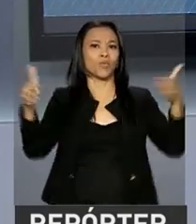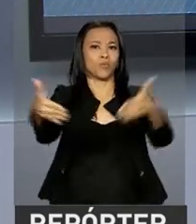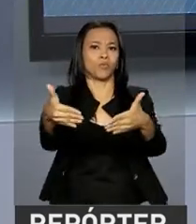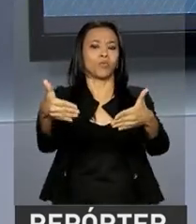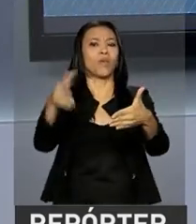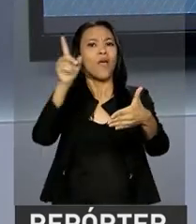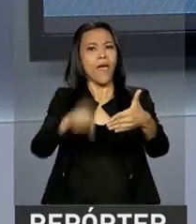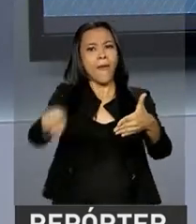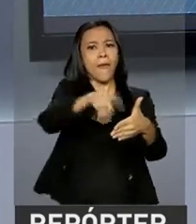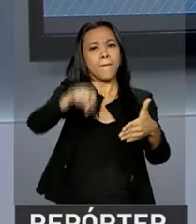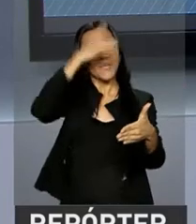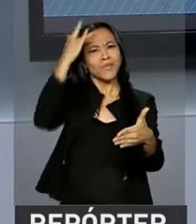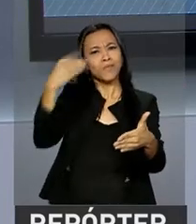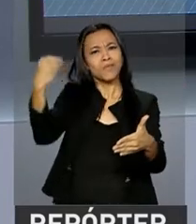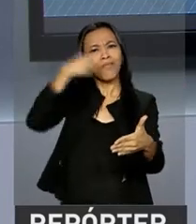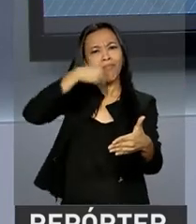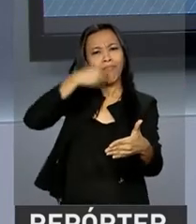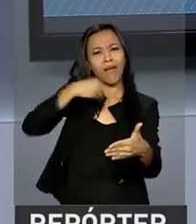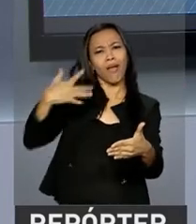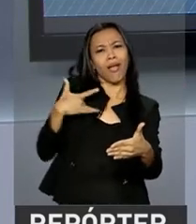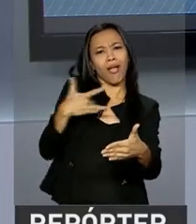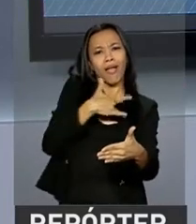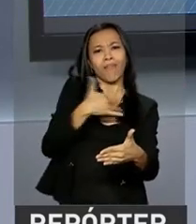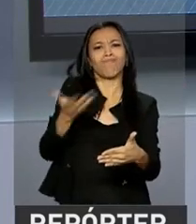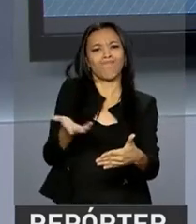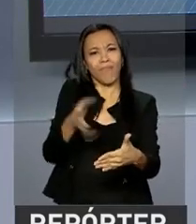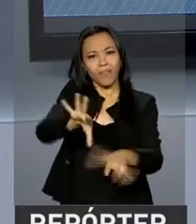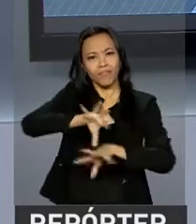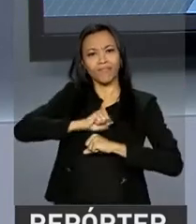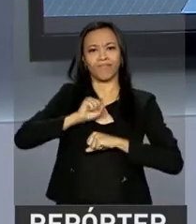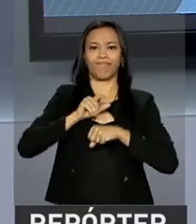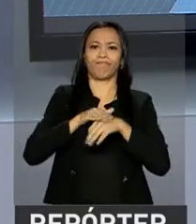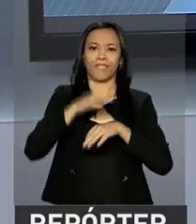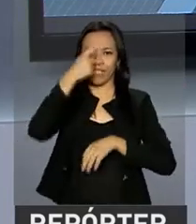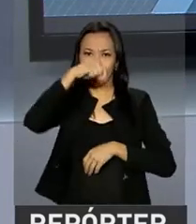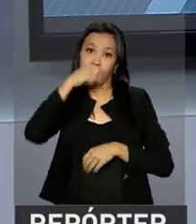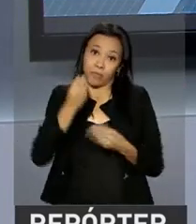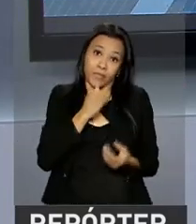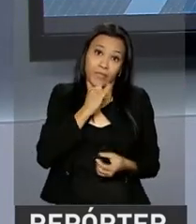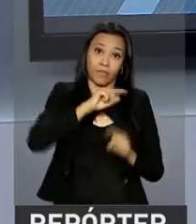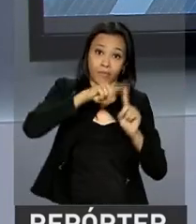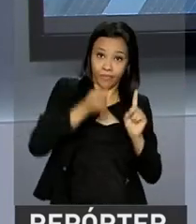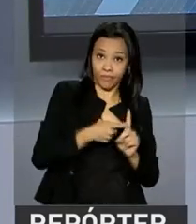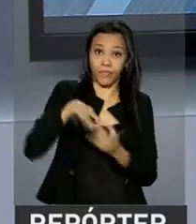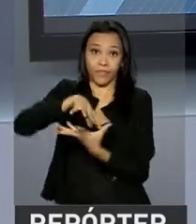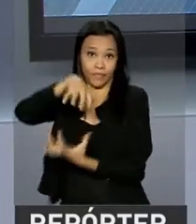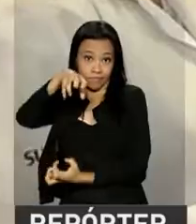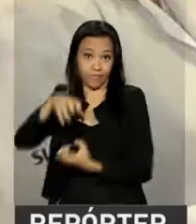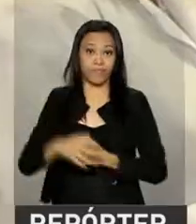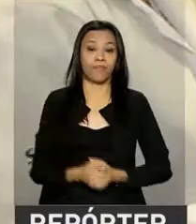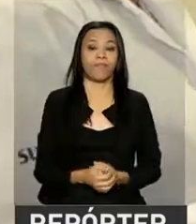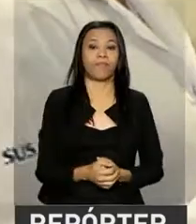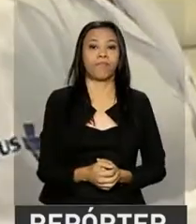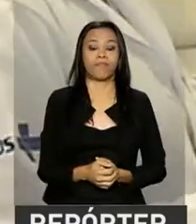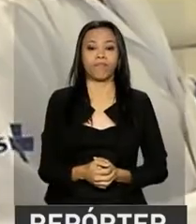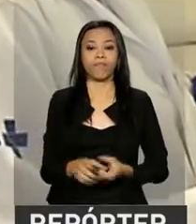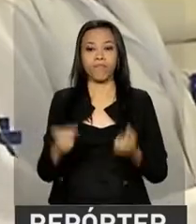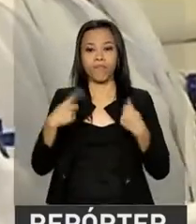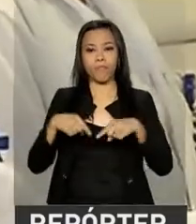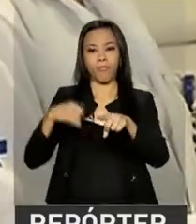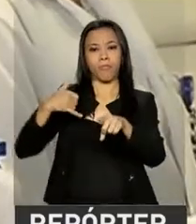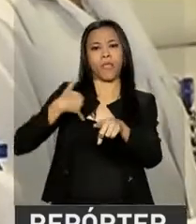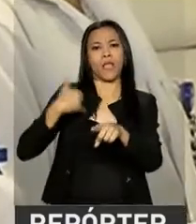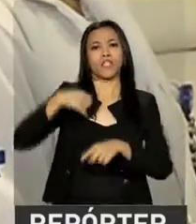pessoas consideradas mais vulneráveis para complicações da gripe como gestantes idosos aos